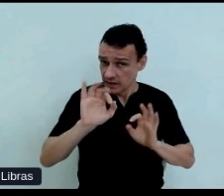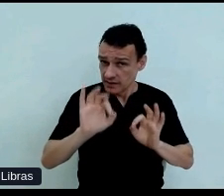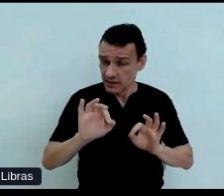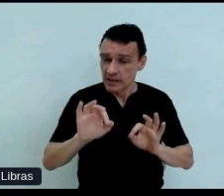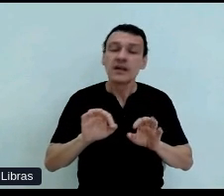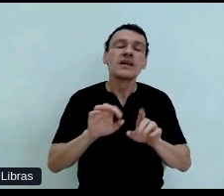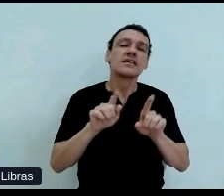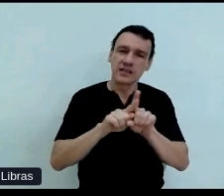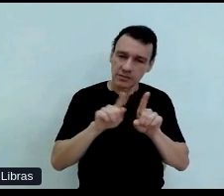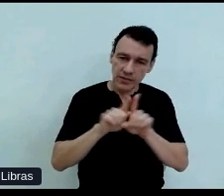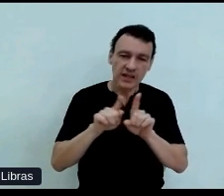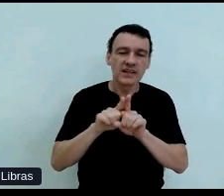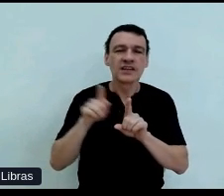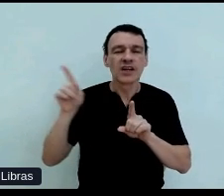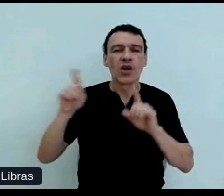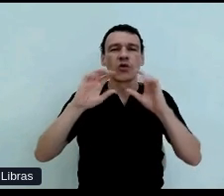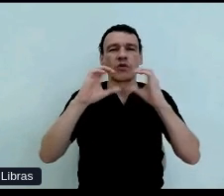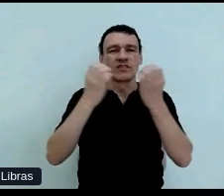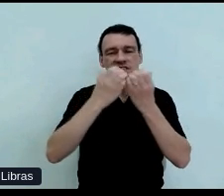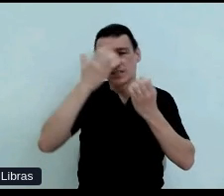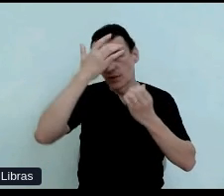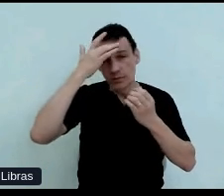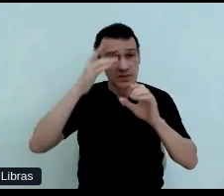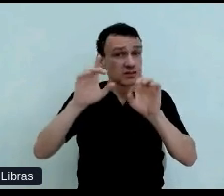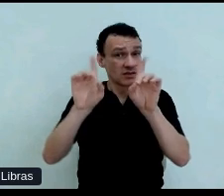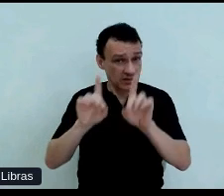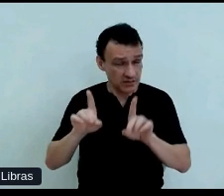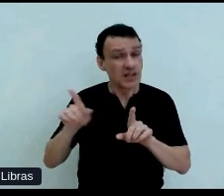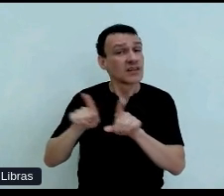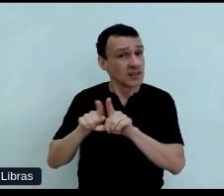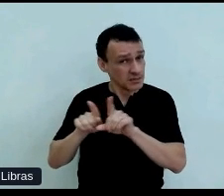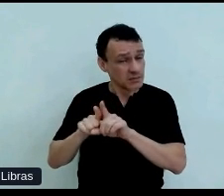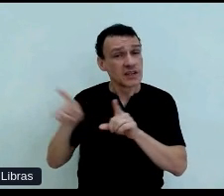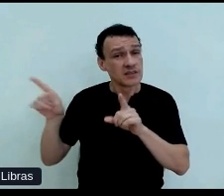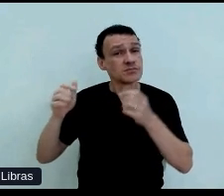mesmo princípio. E, aliás, o design universal, ele é